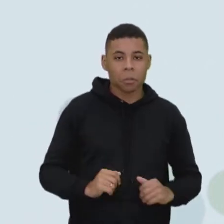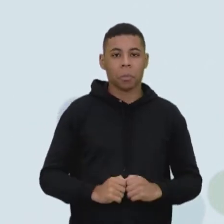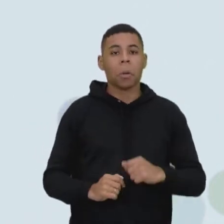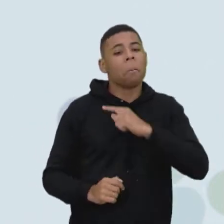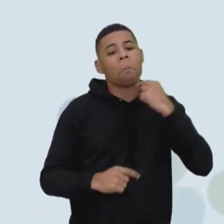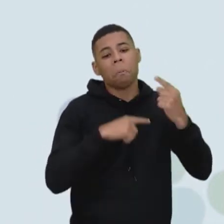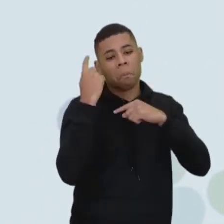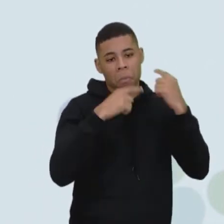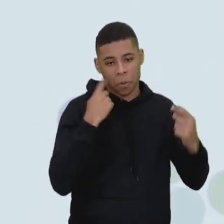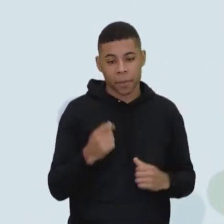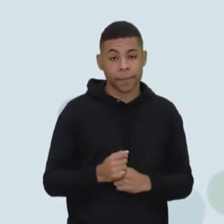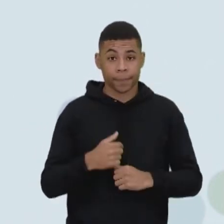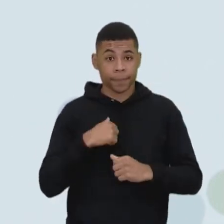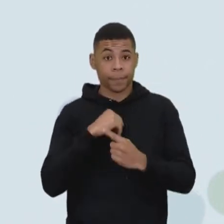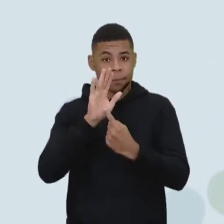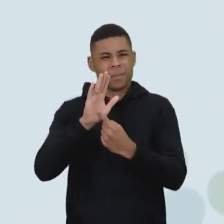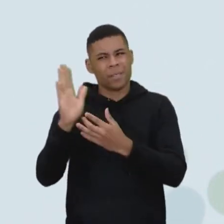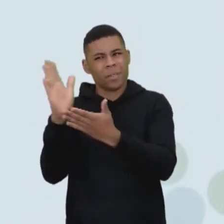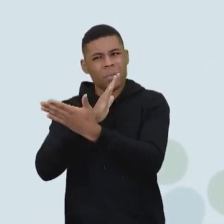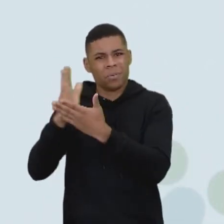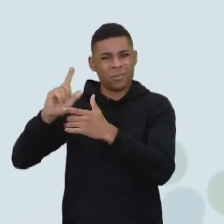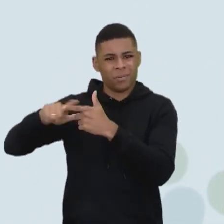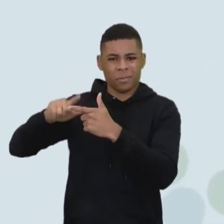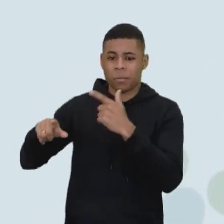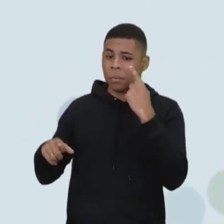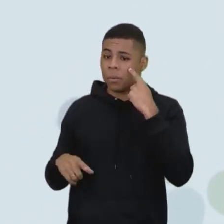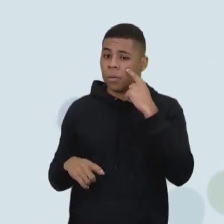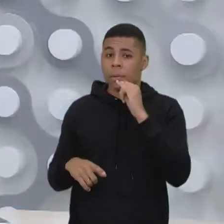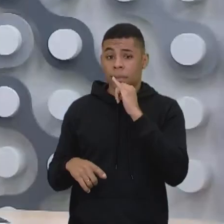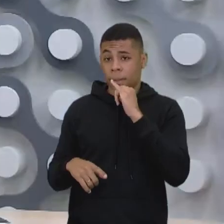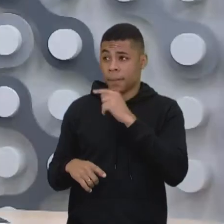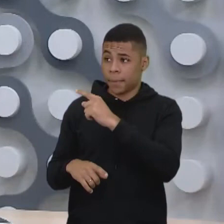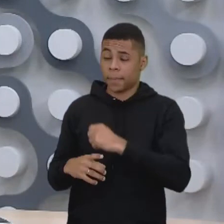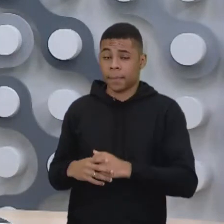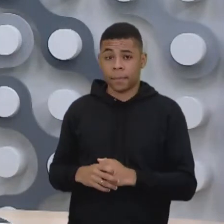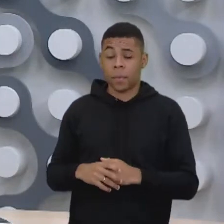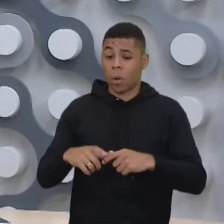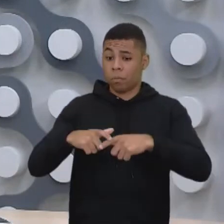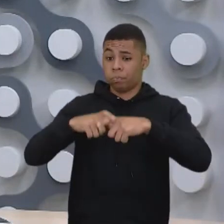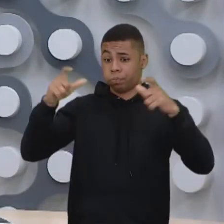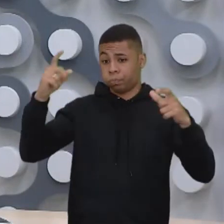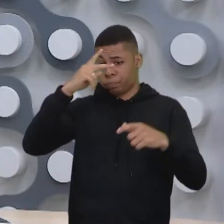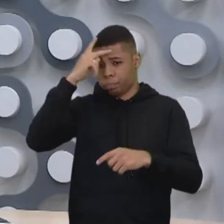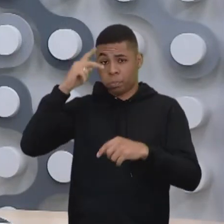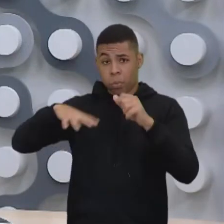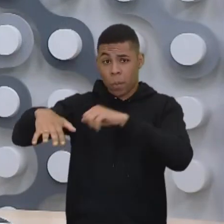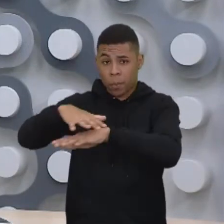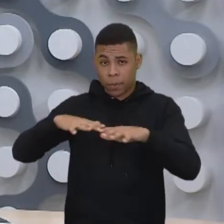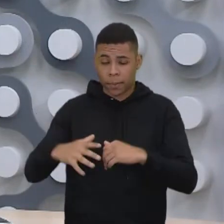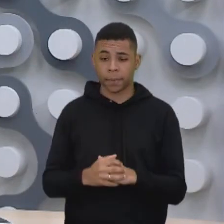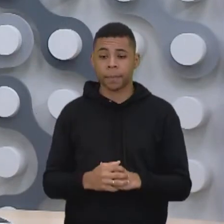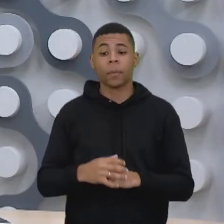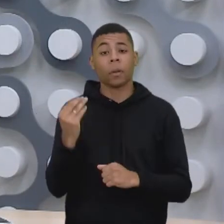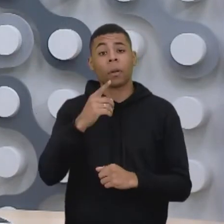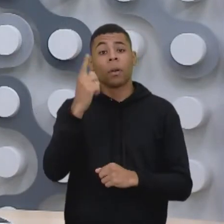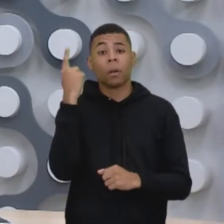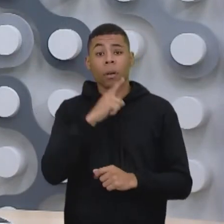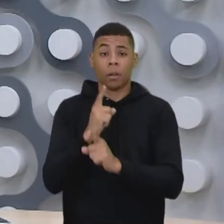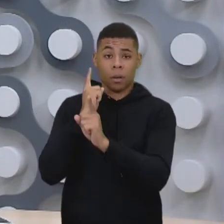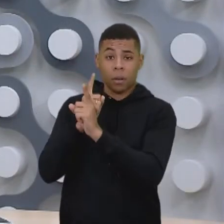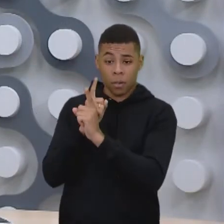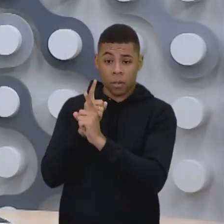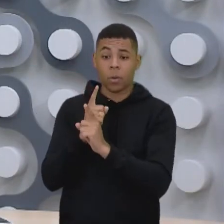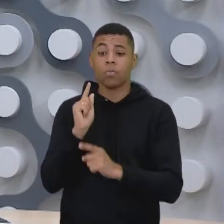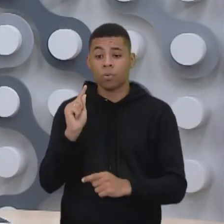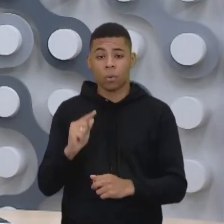algumas situações aí, né, principalmente na questão aí do aumento da população, né, para identificar para